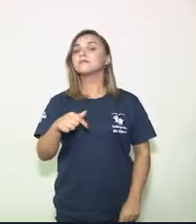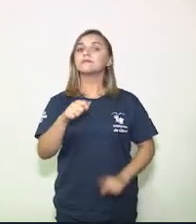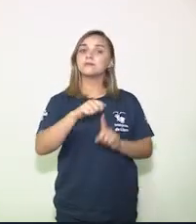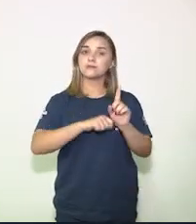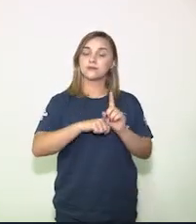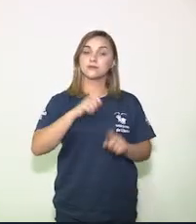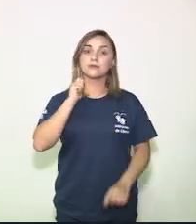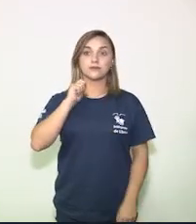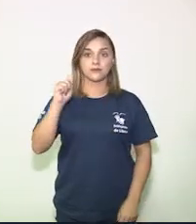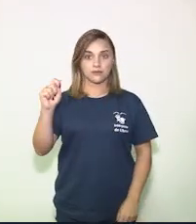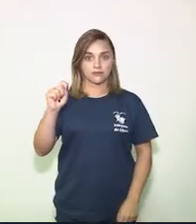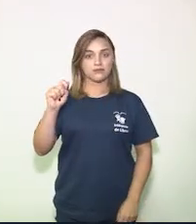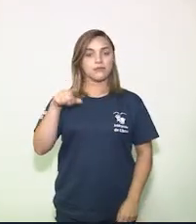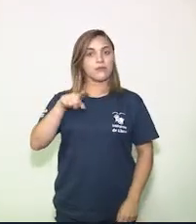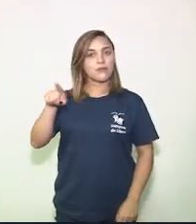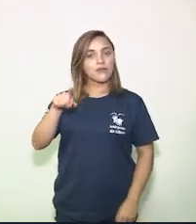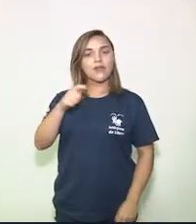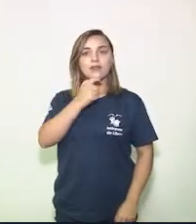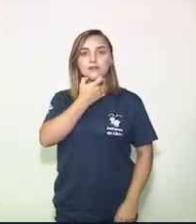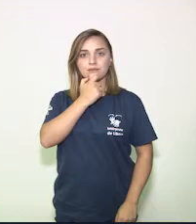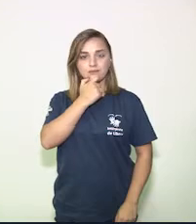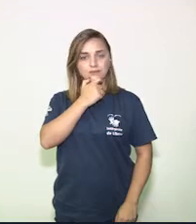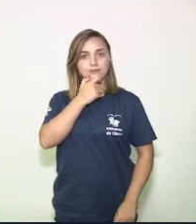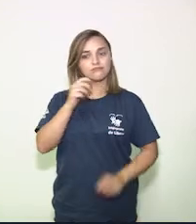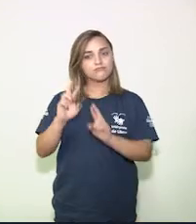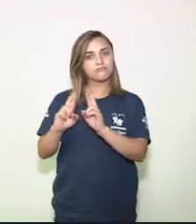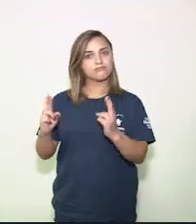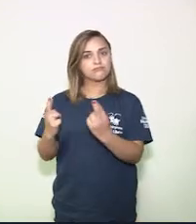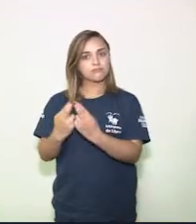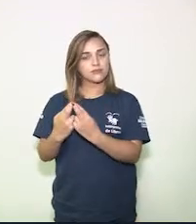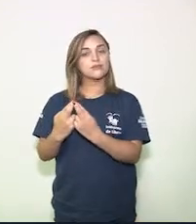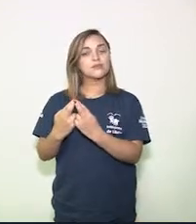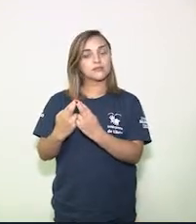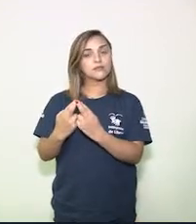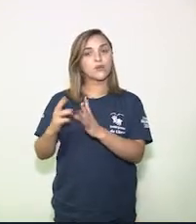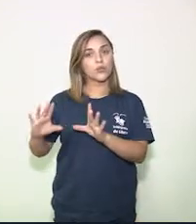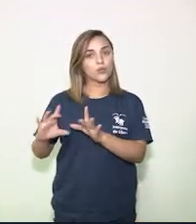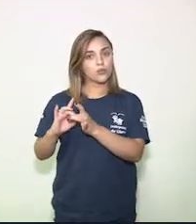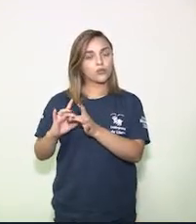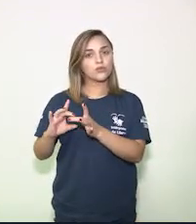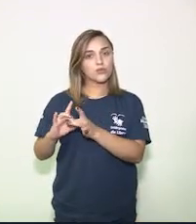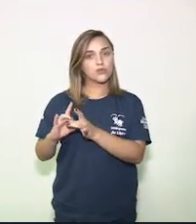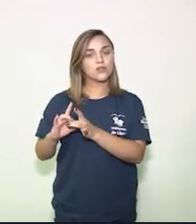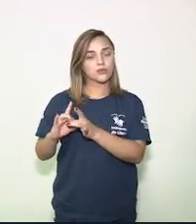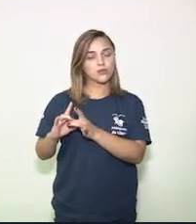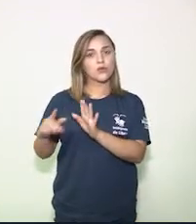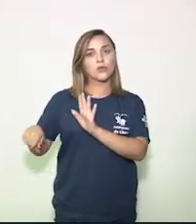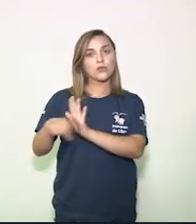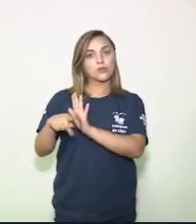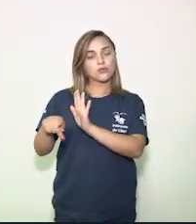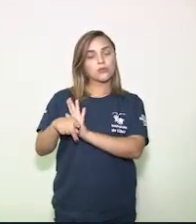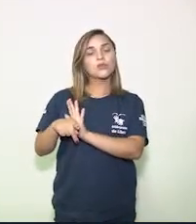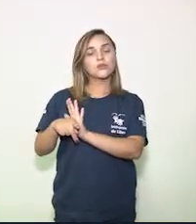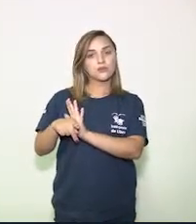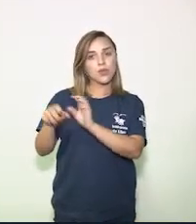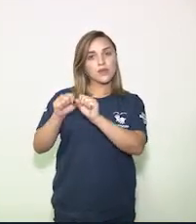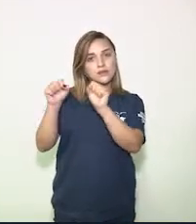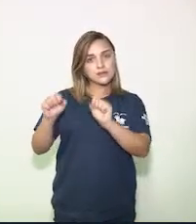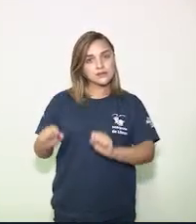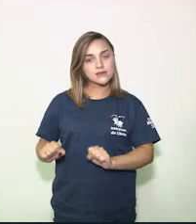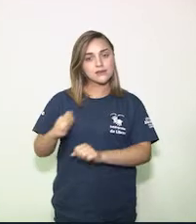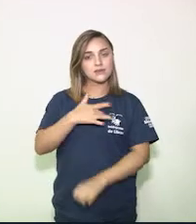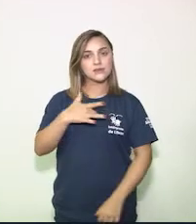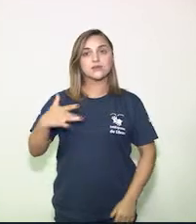abril, o Reino Unido, seu serviço de saúde, o NHS, alerta a